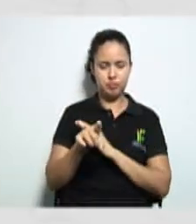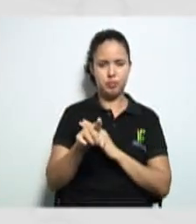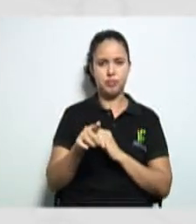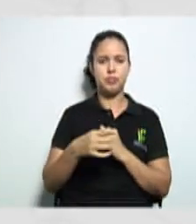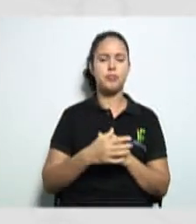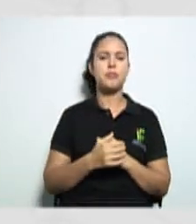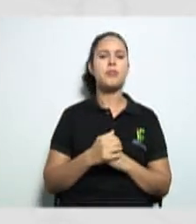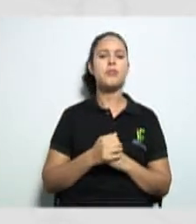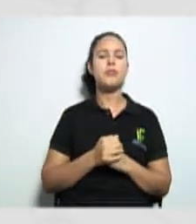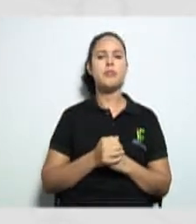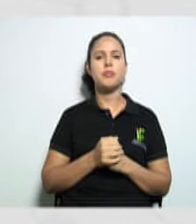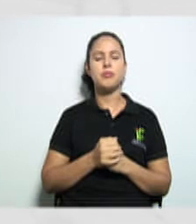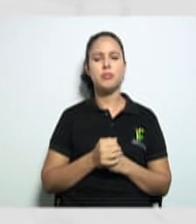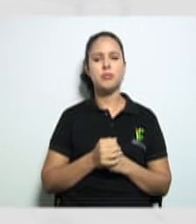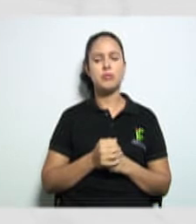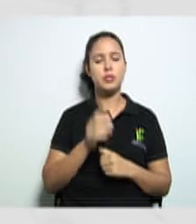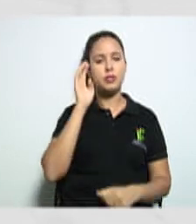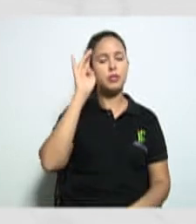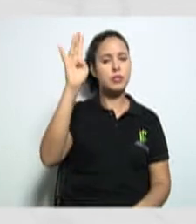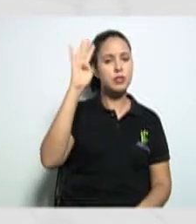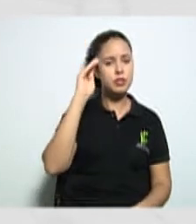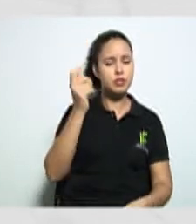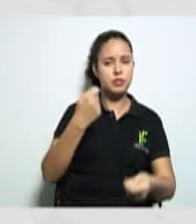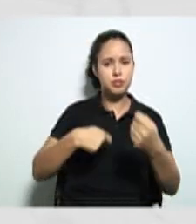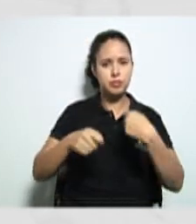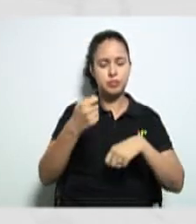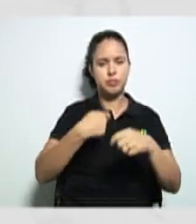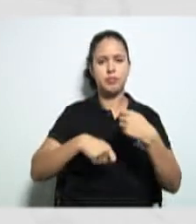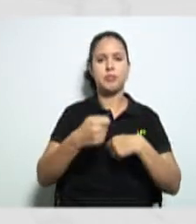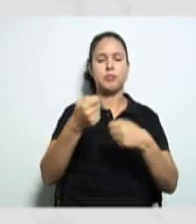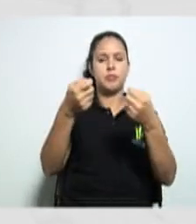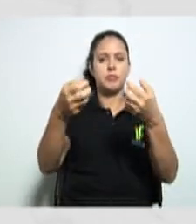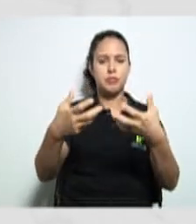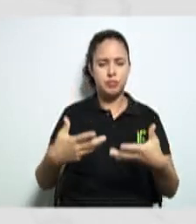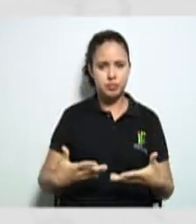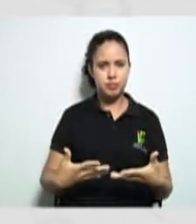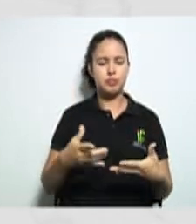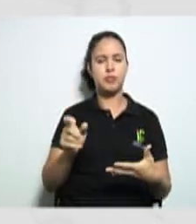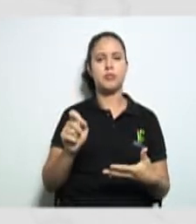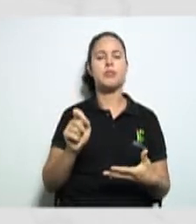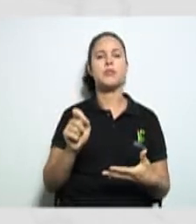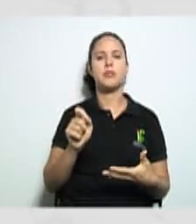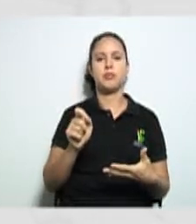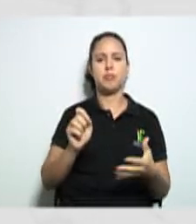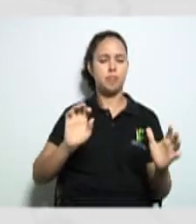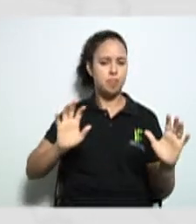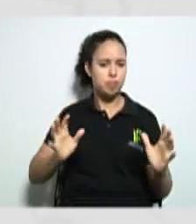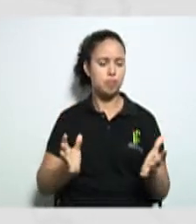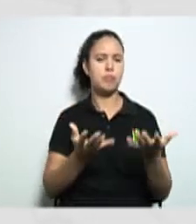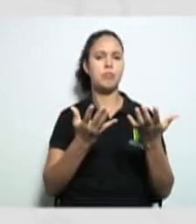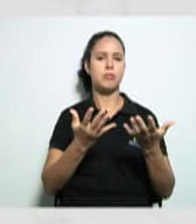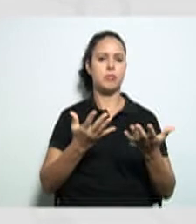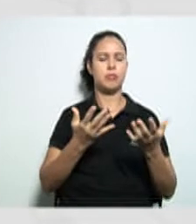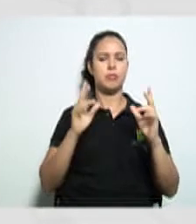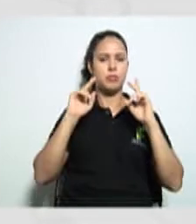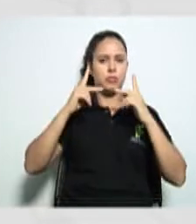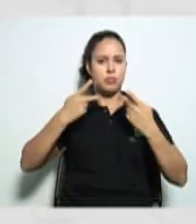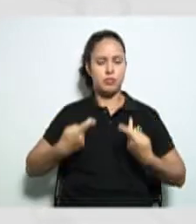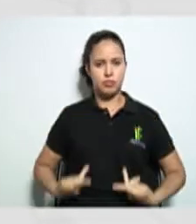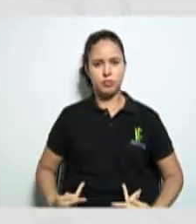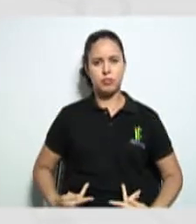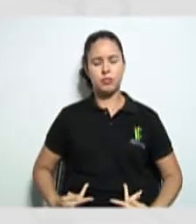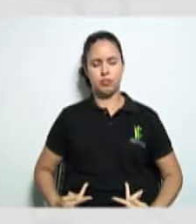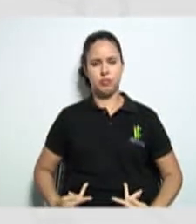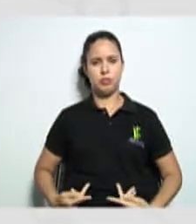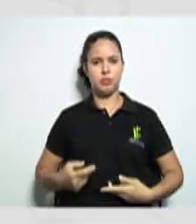teorias administrativas afirmam que a motivação humana seria para satisfazer a necessidade financeira? E comente sobre essas